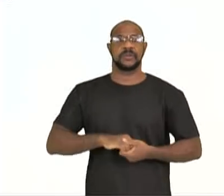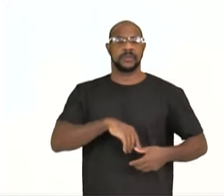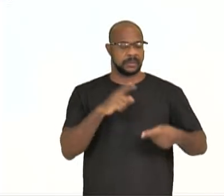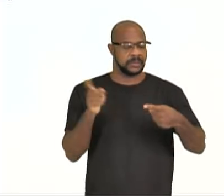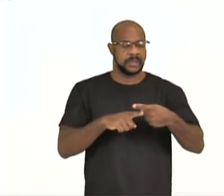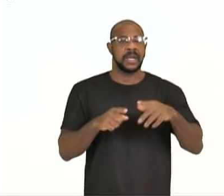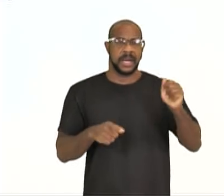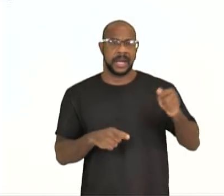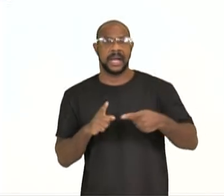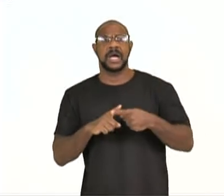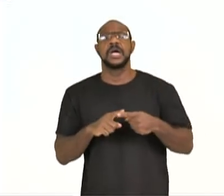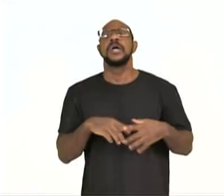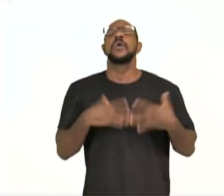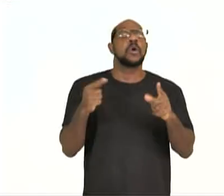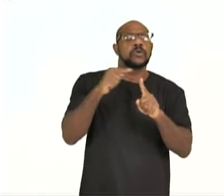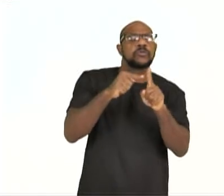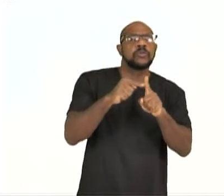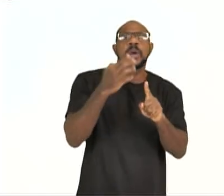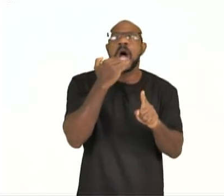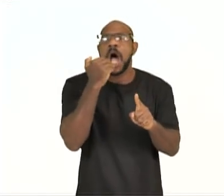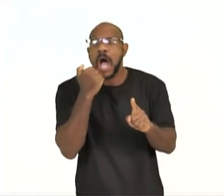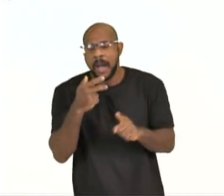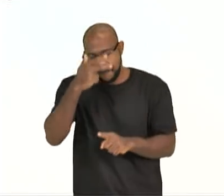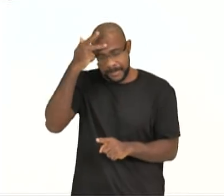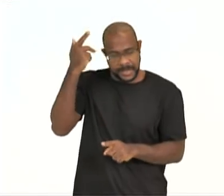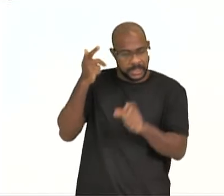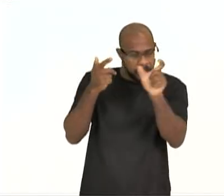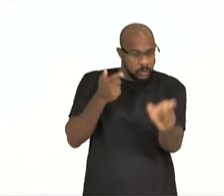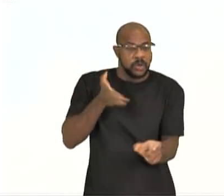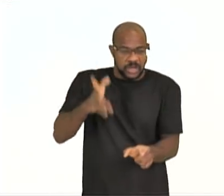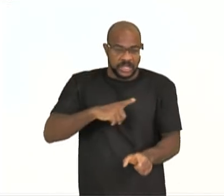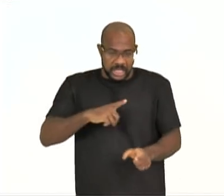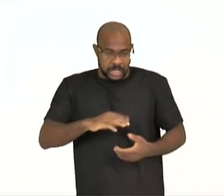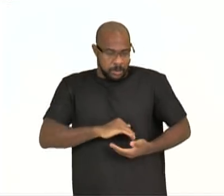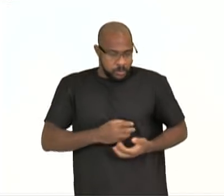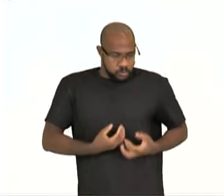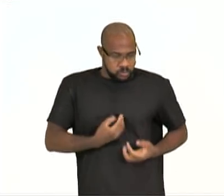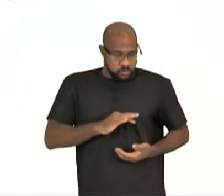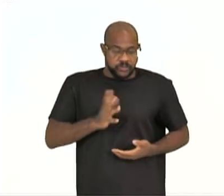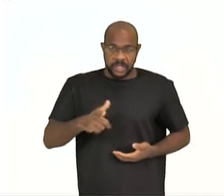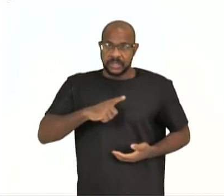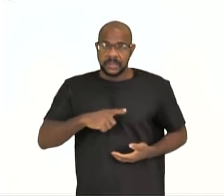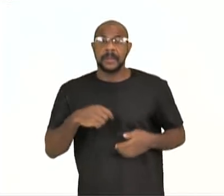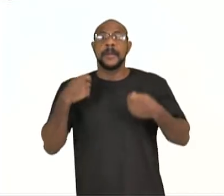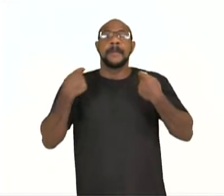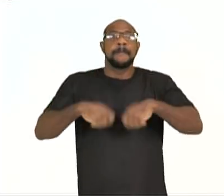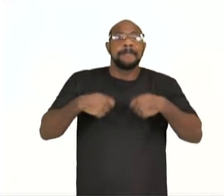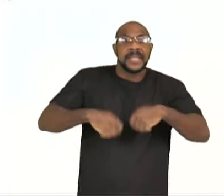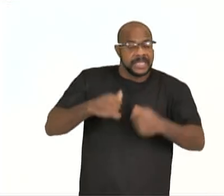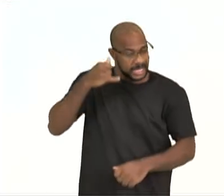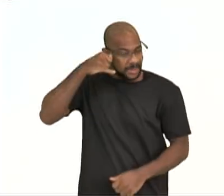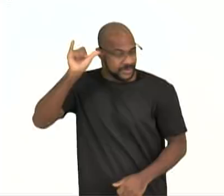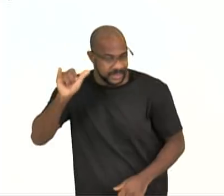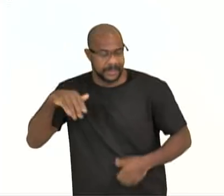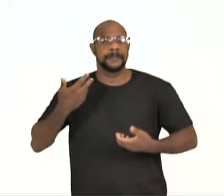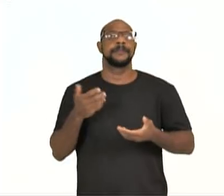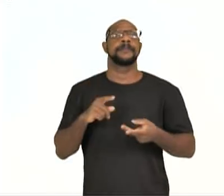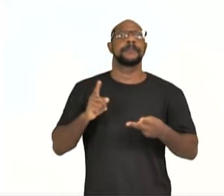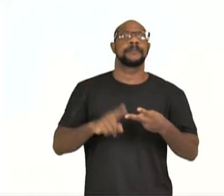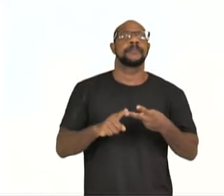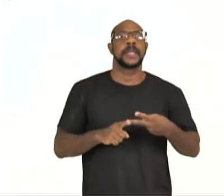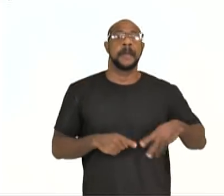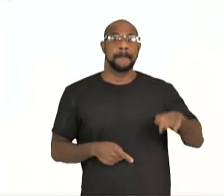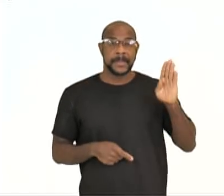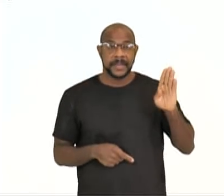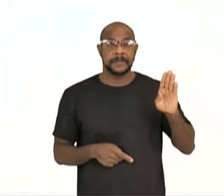que tipos de alimentos a pessoa diagnosticada já com gastrite deve evitar? Na